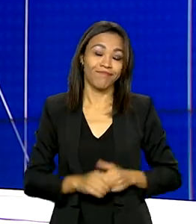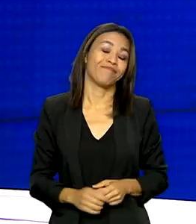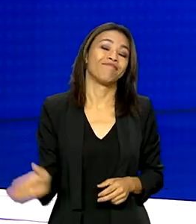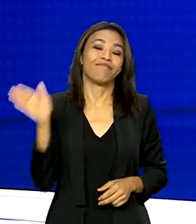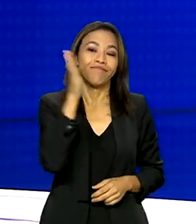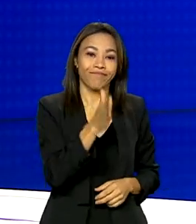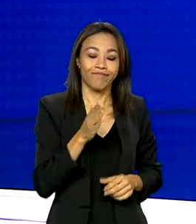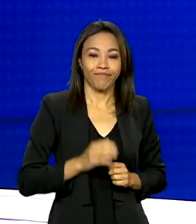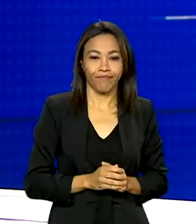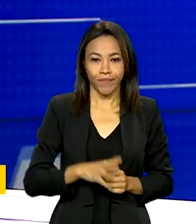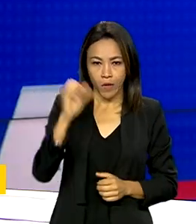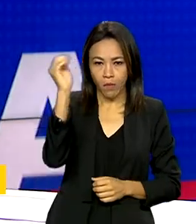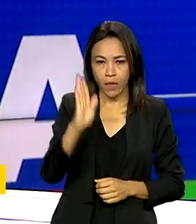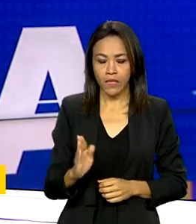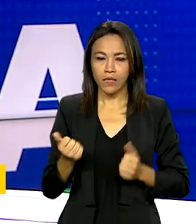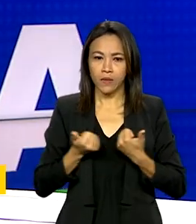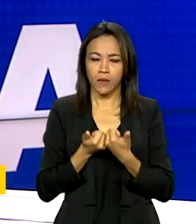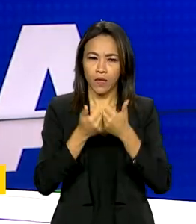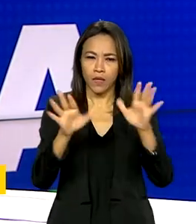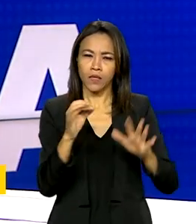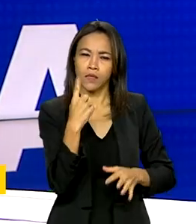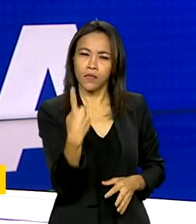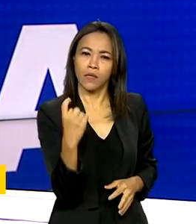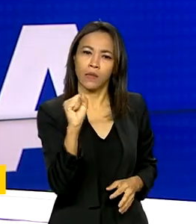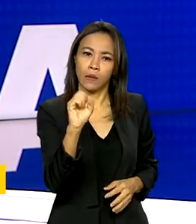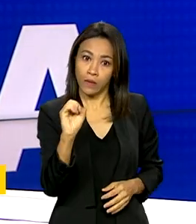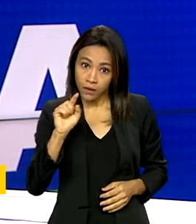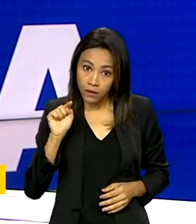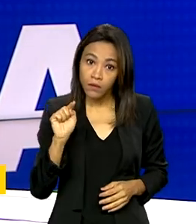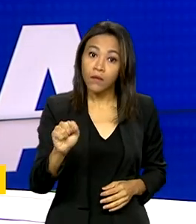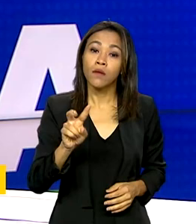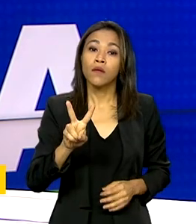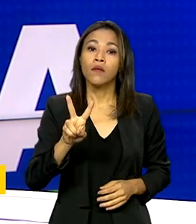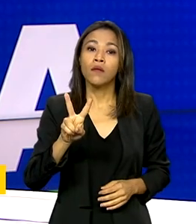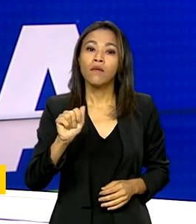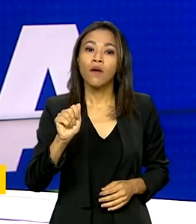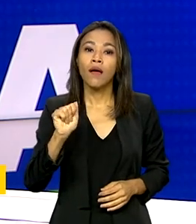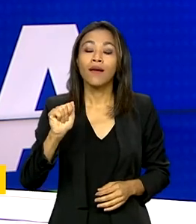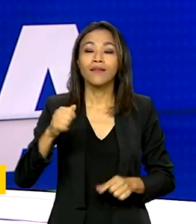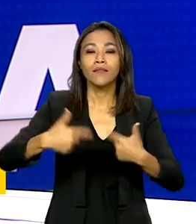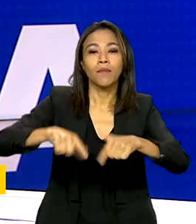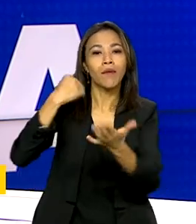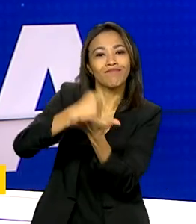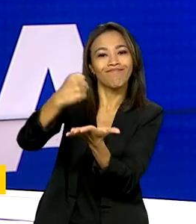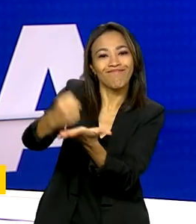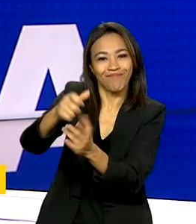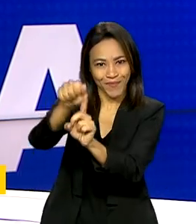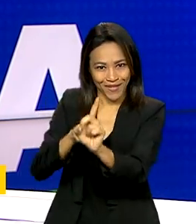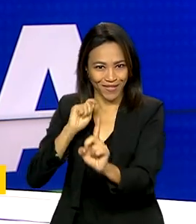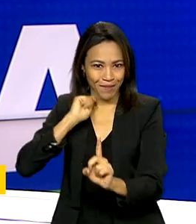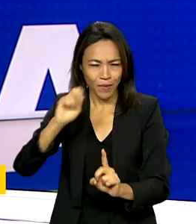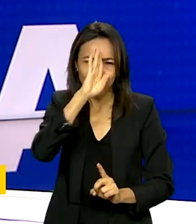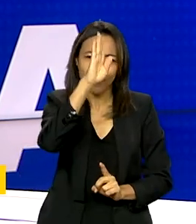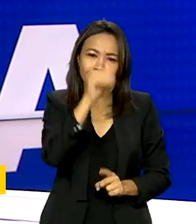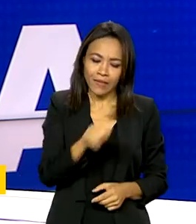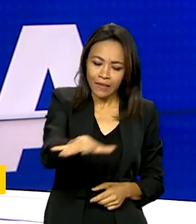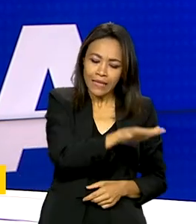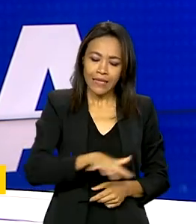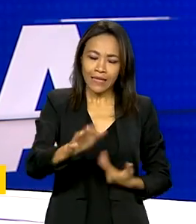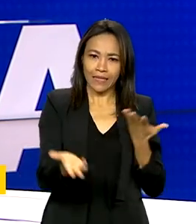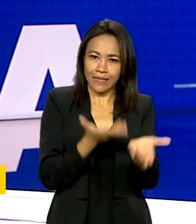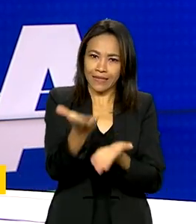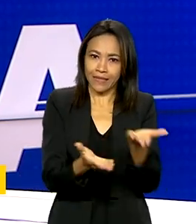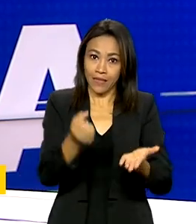o Brasil abriu mais de 180 mil vagas de trabalho formal em abril o destaque foi o setor de serviços